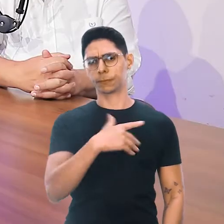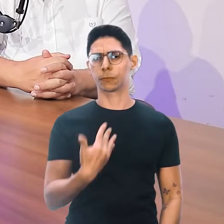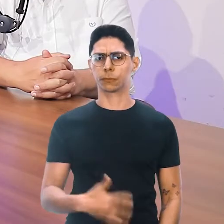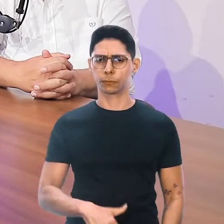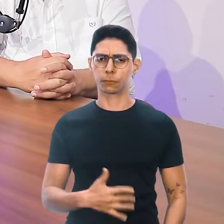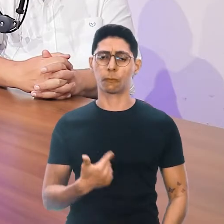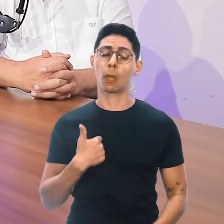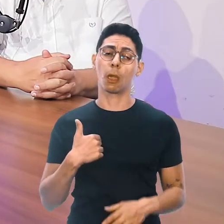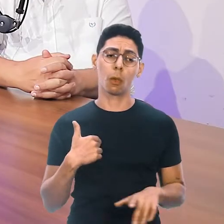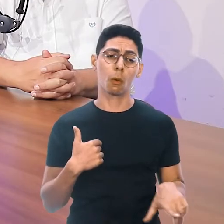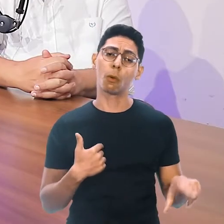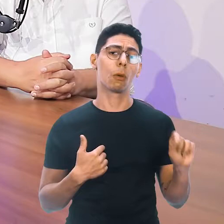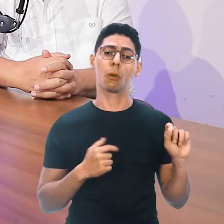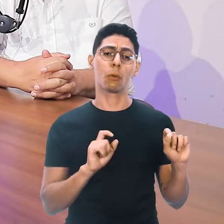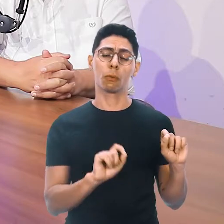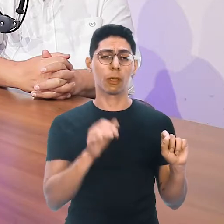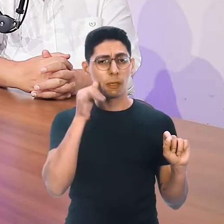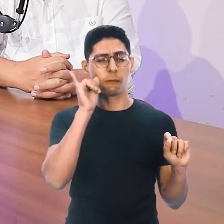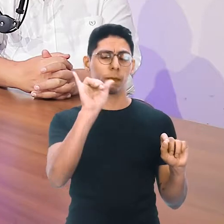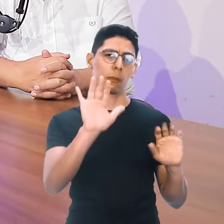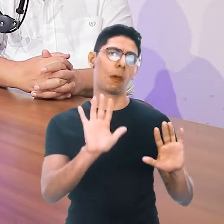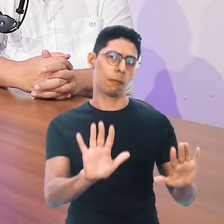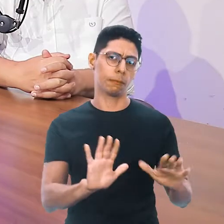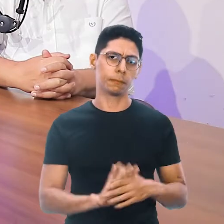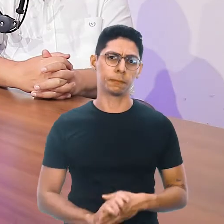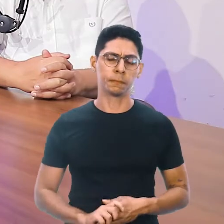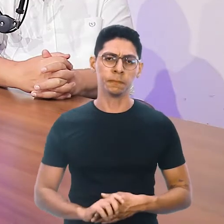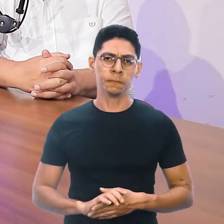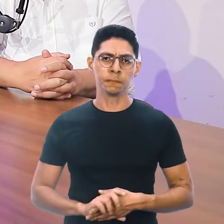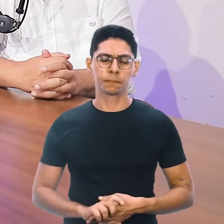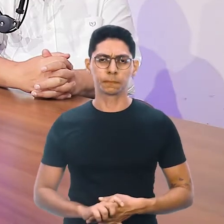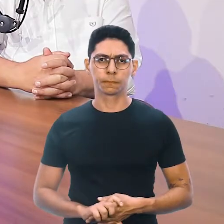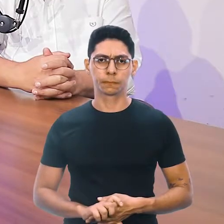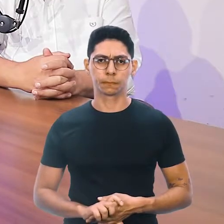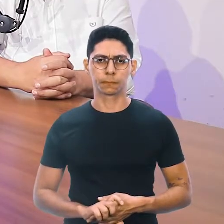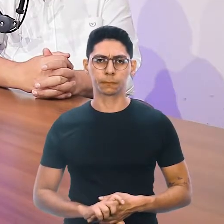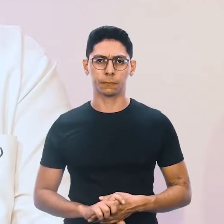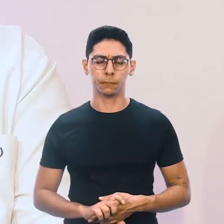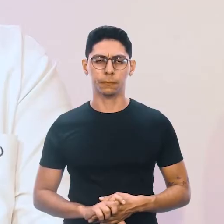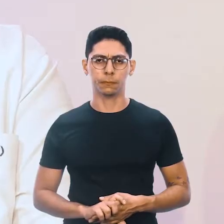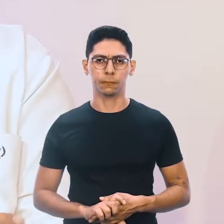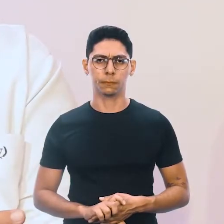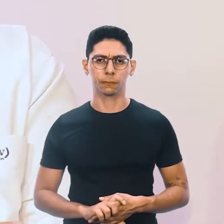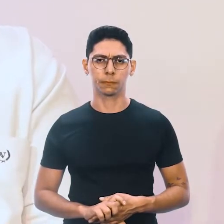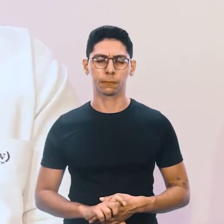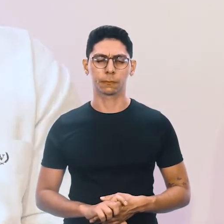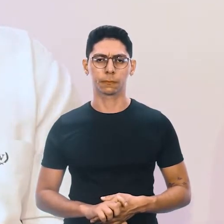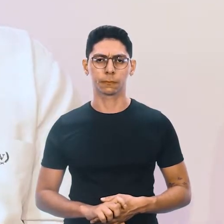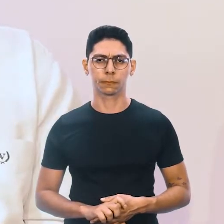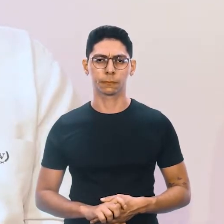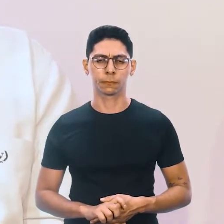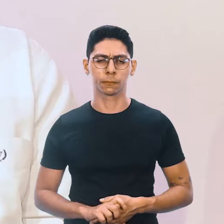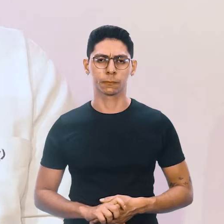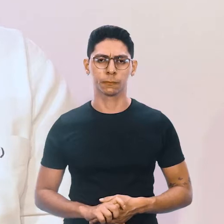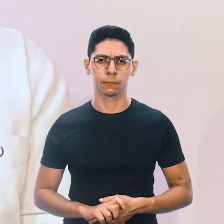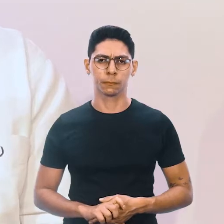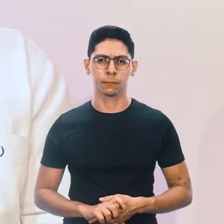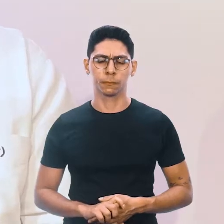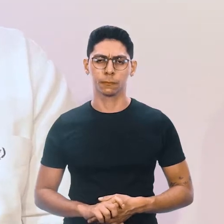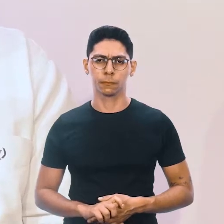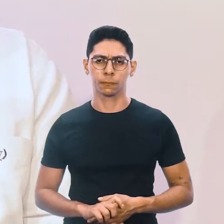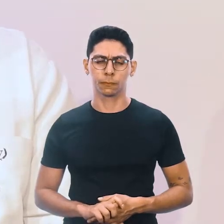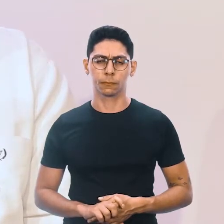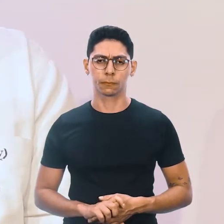difícil, que eu preferiria não ter passado, né? Não Sim. ter passado. Mas, enfim, é isso. E aí,